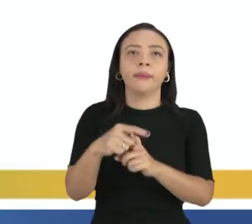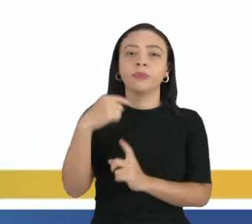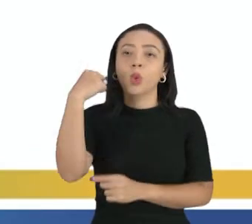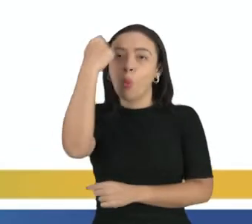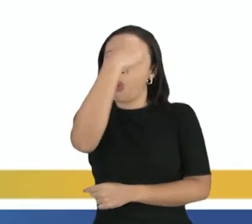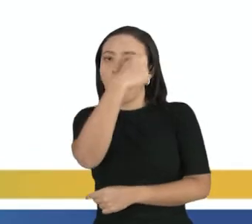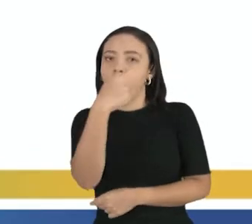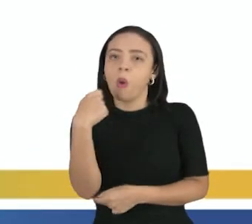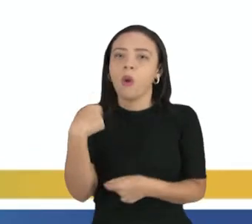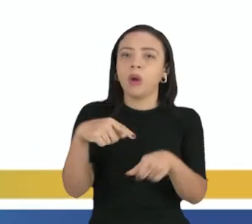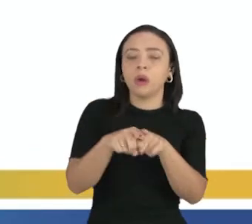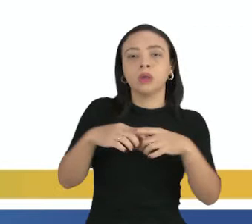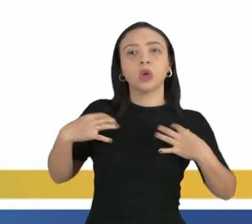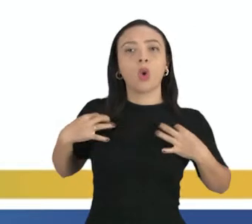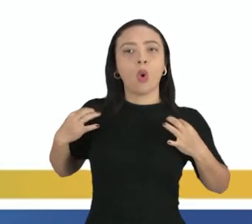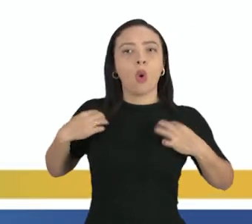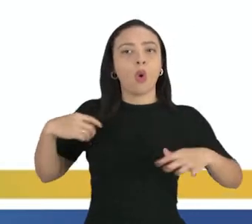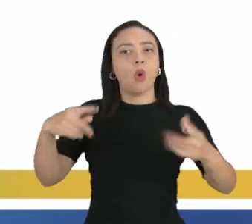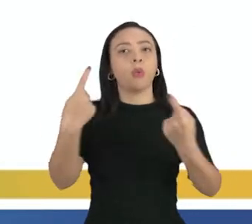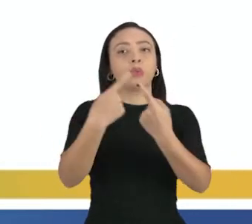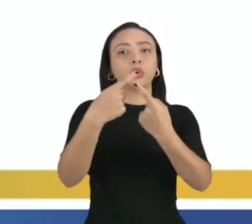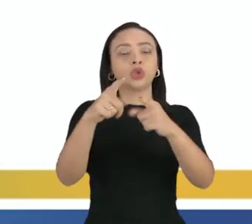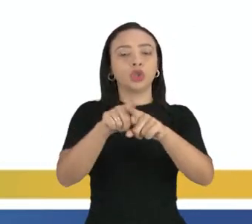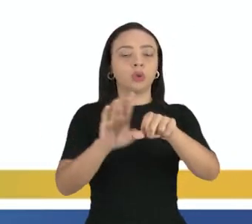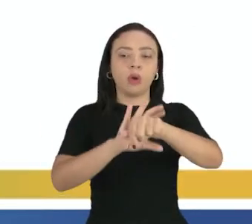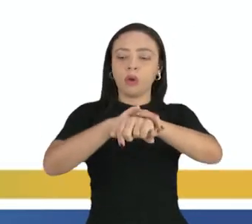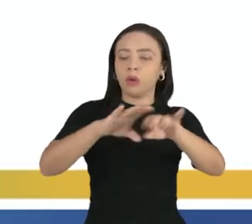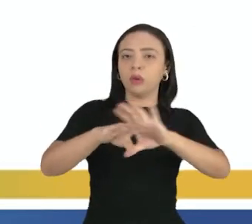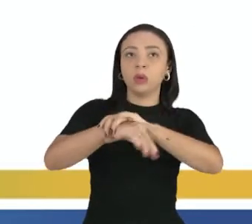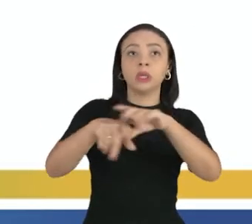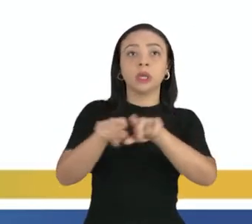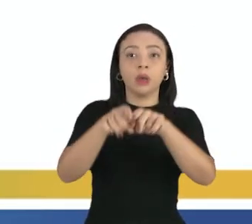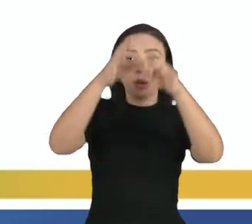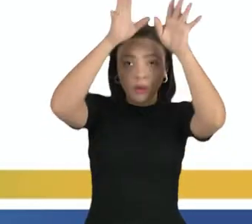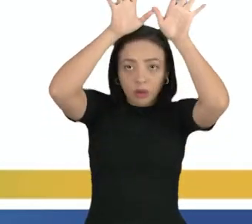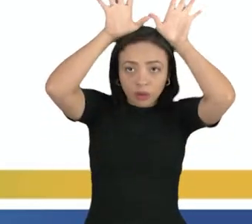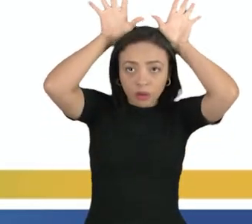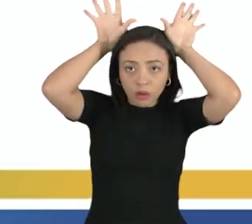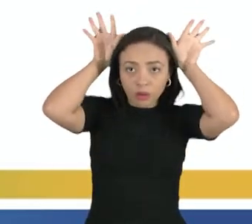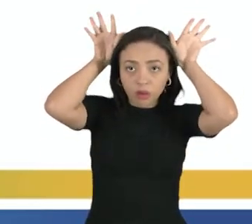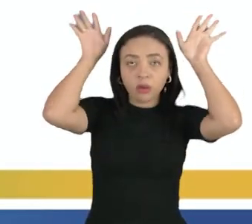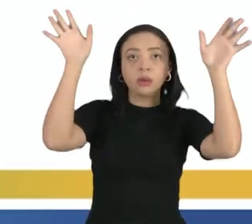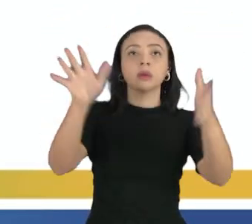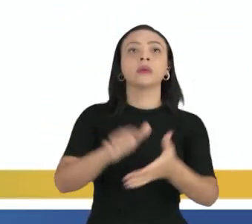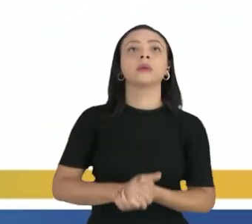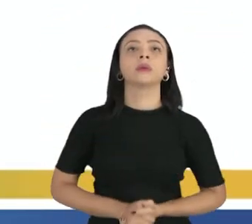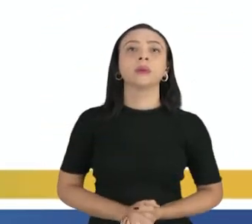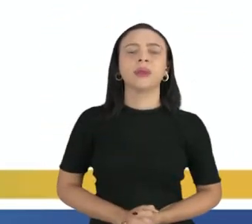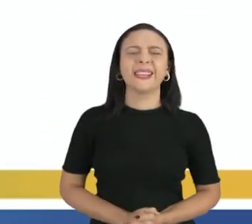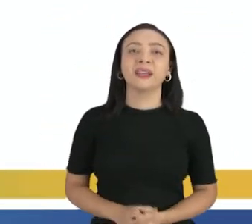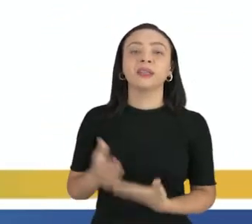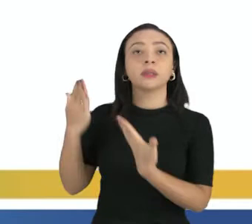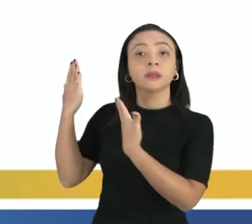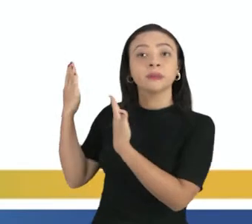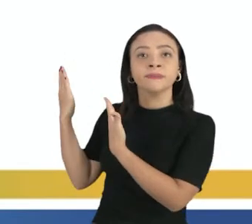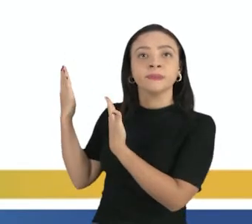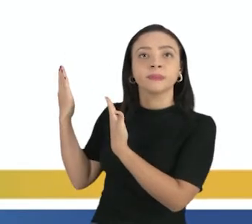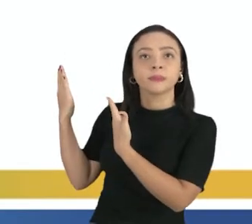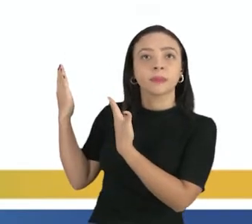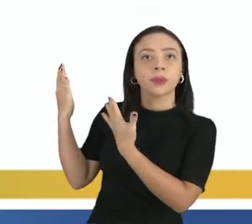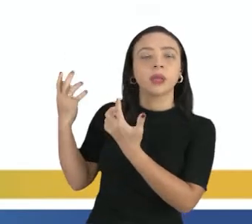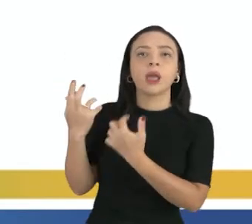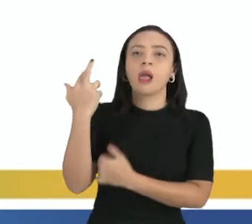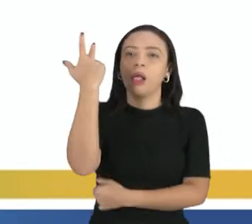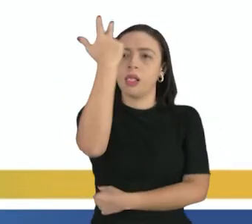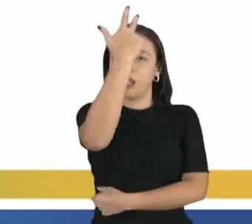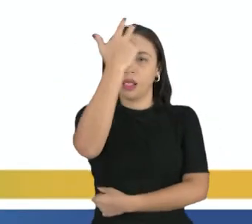né? Nas vestimentas, nos adornos, nos cocares, certo? Esses desenhos geométricos que